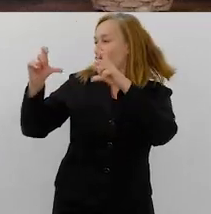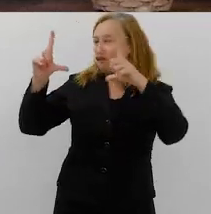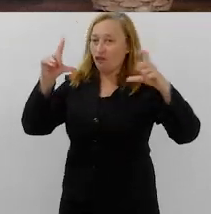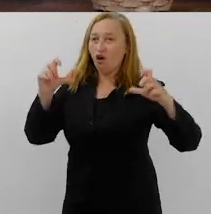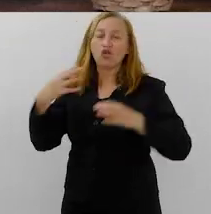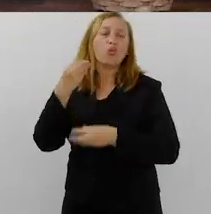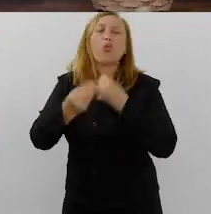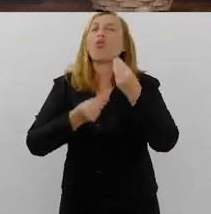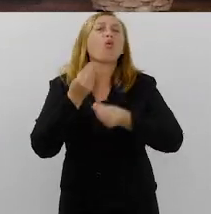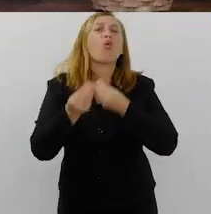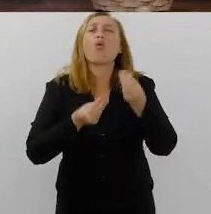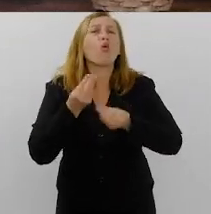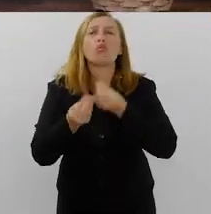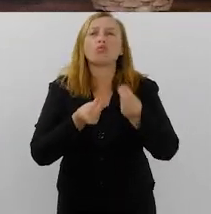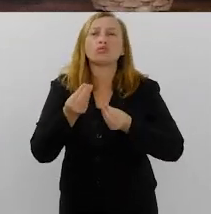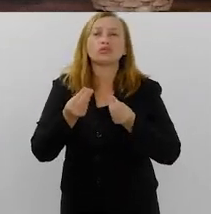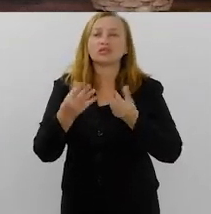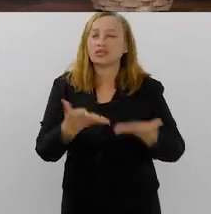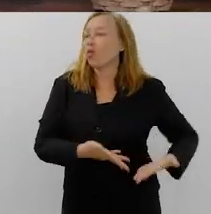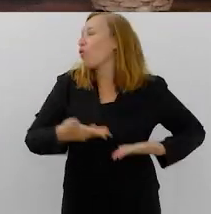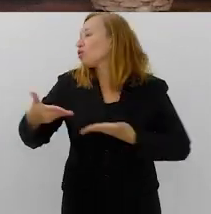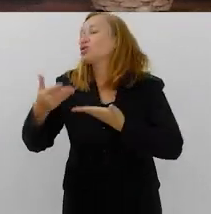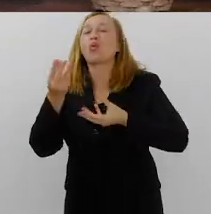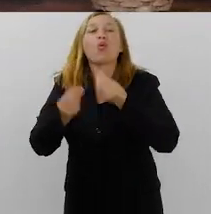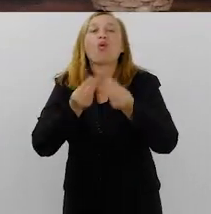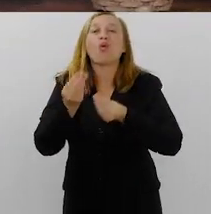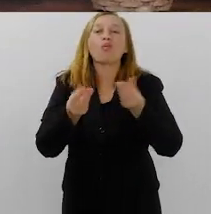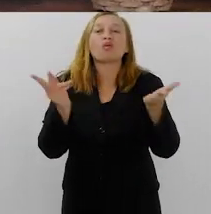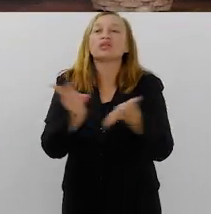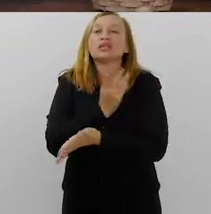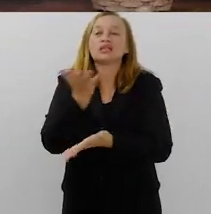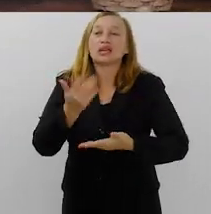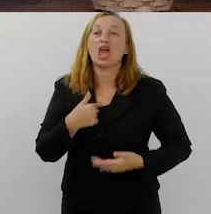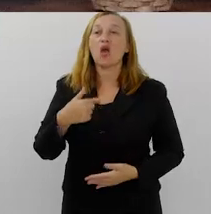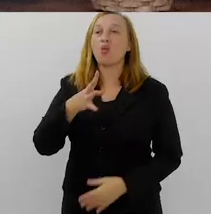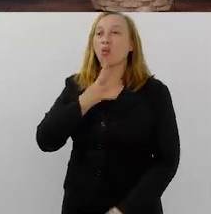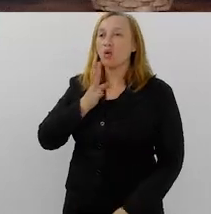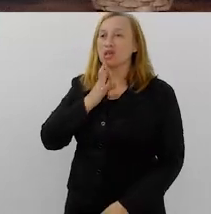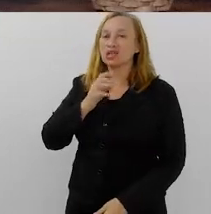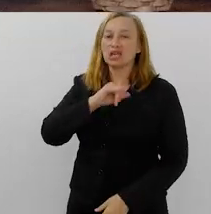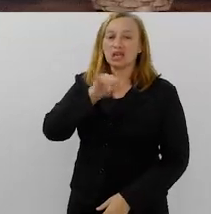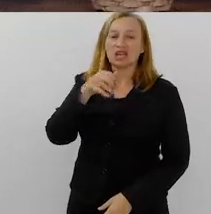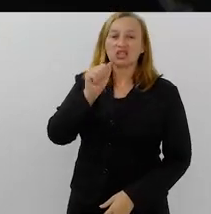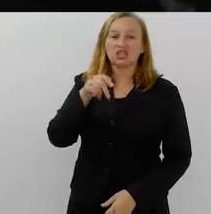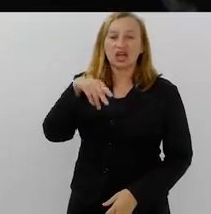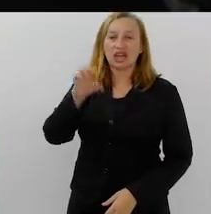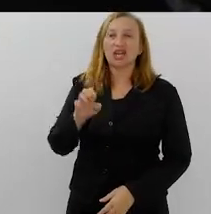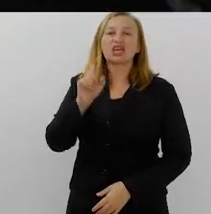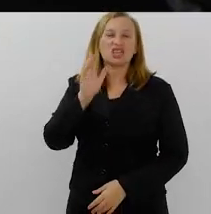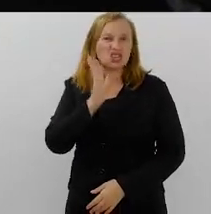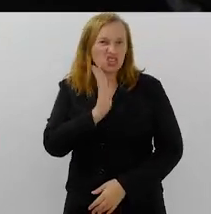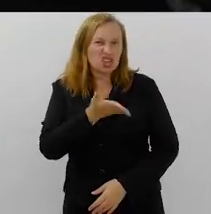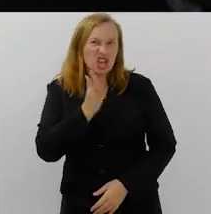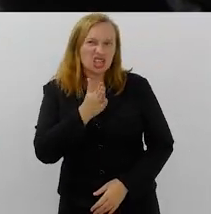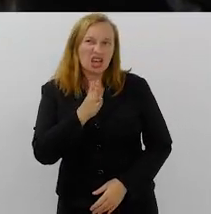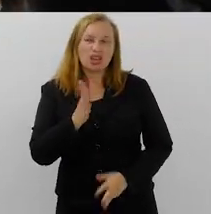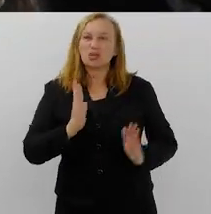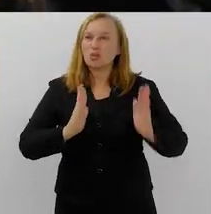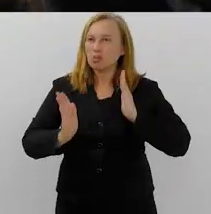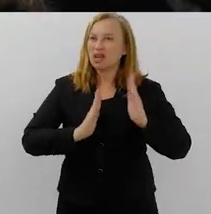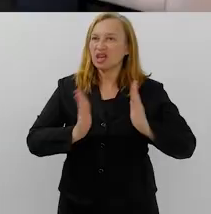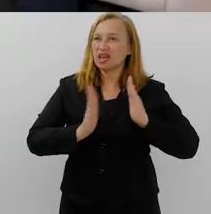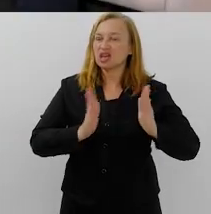foto com a como que foi esse esse esse esse convite como da eu conhecia ja que já tava já num período né